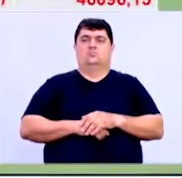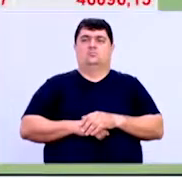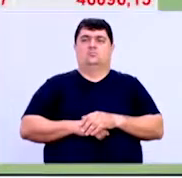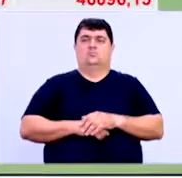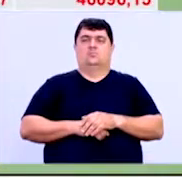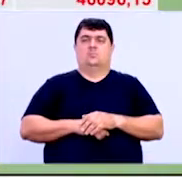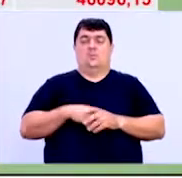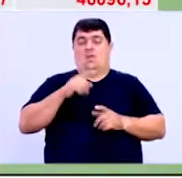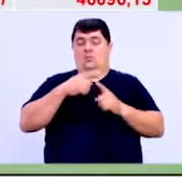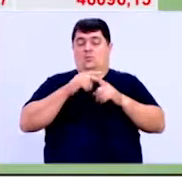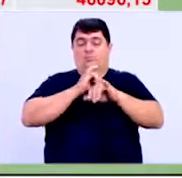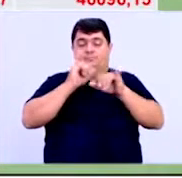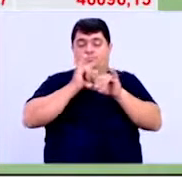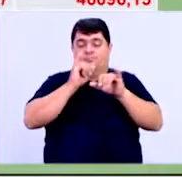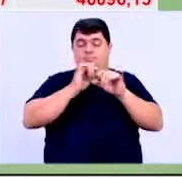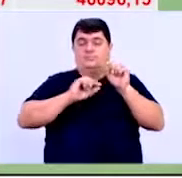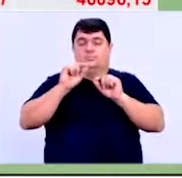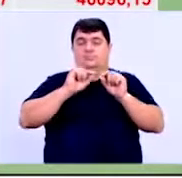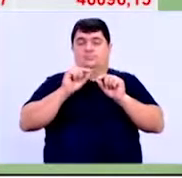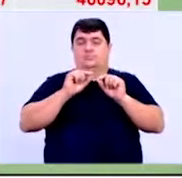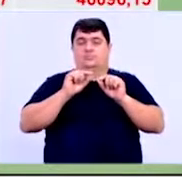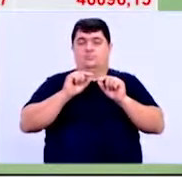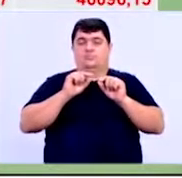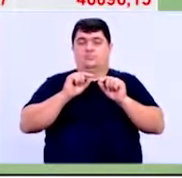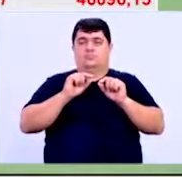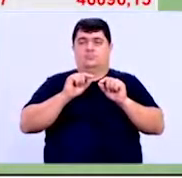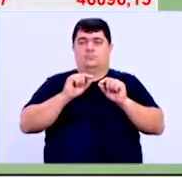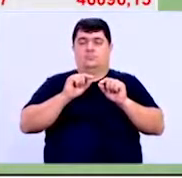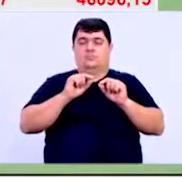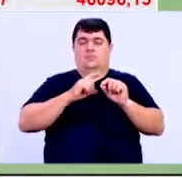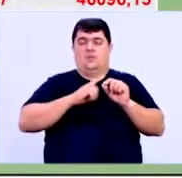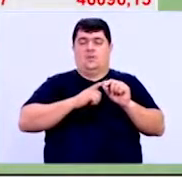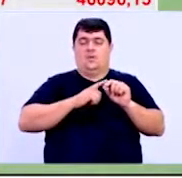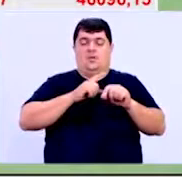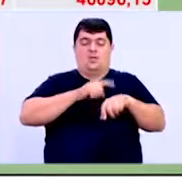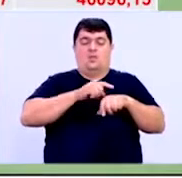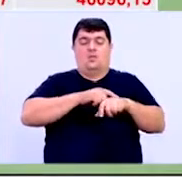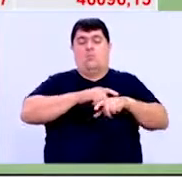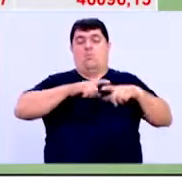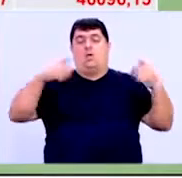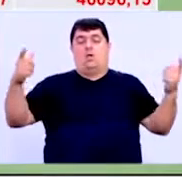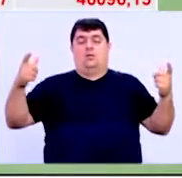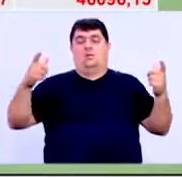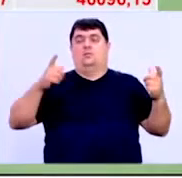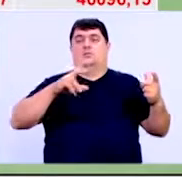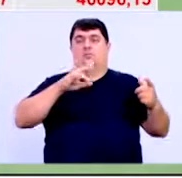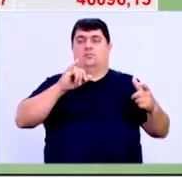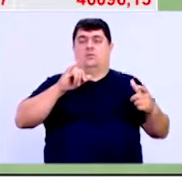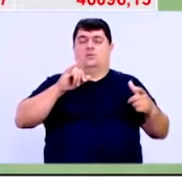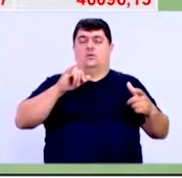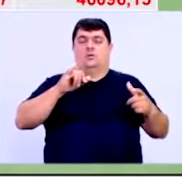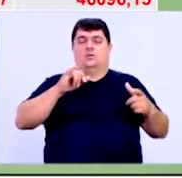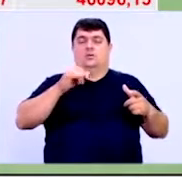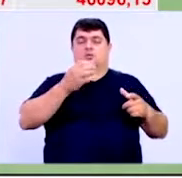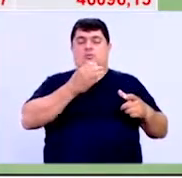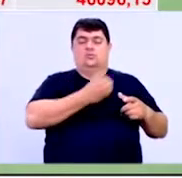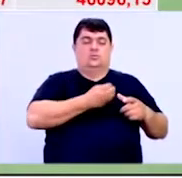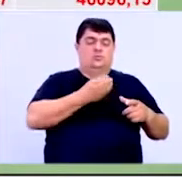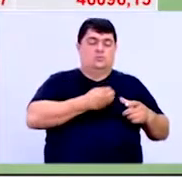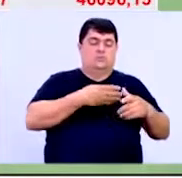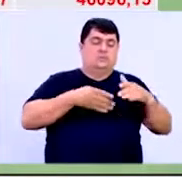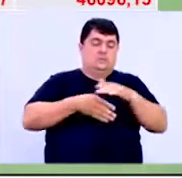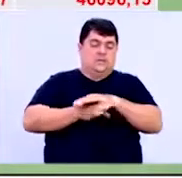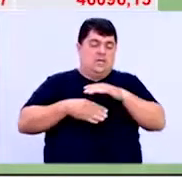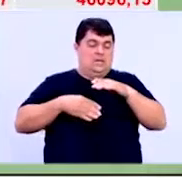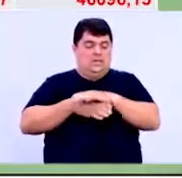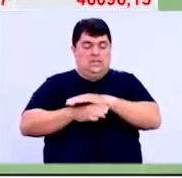é que as informações com um período maior. E aí vai tendo inúmeras entradas e